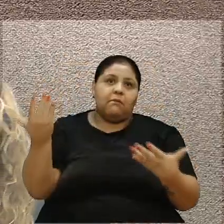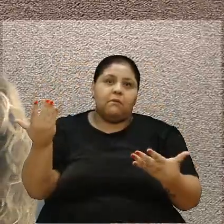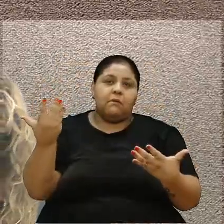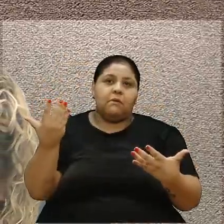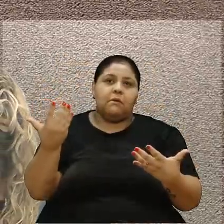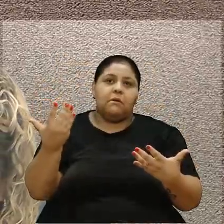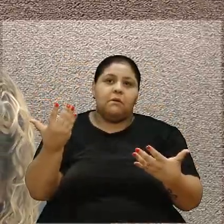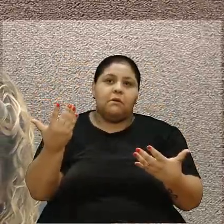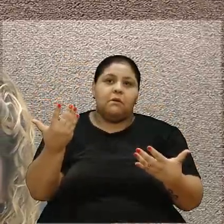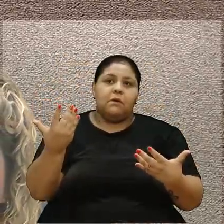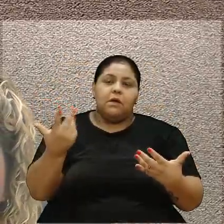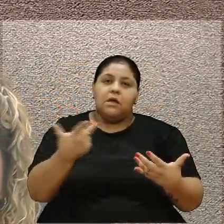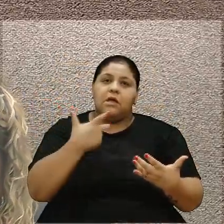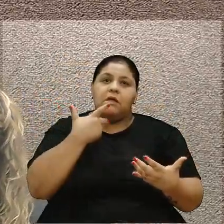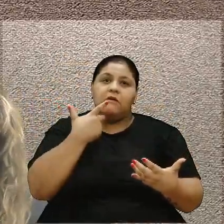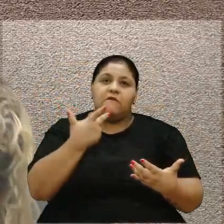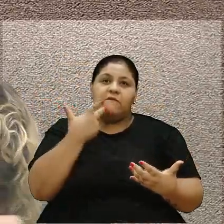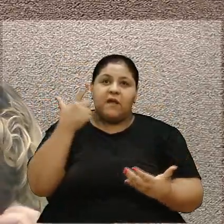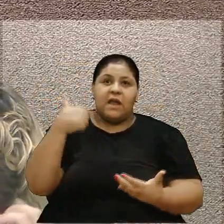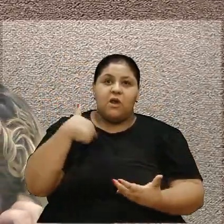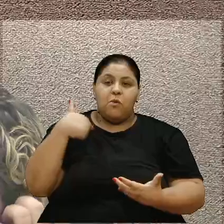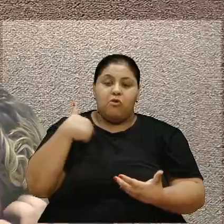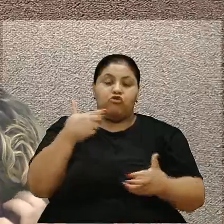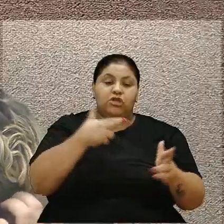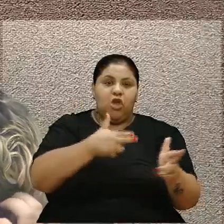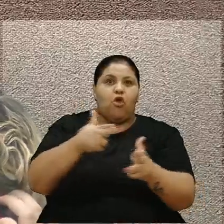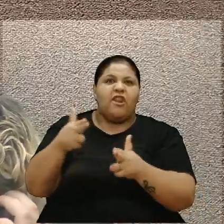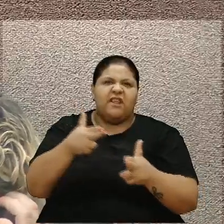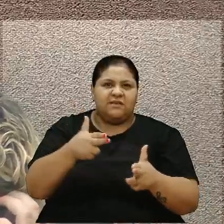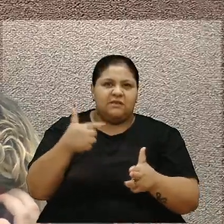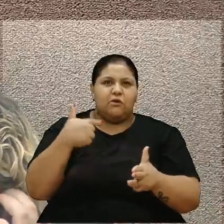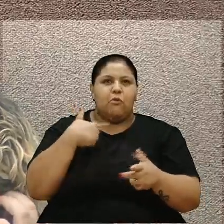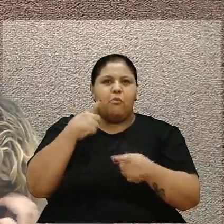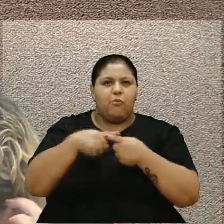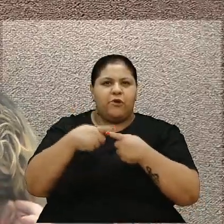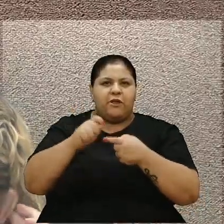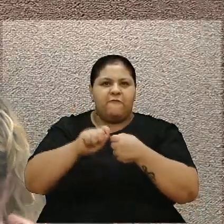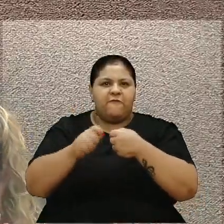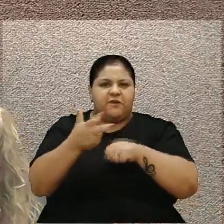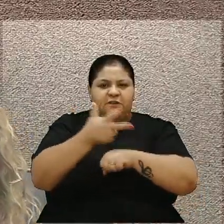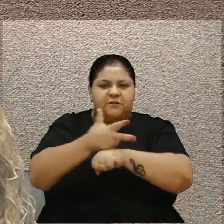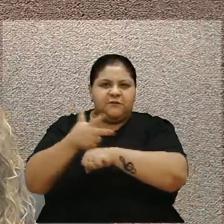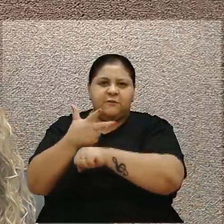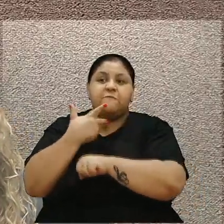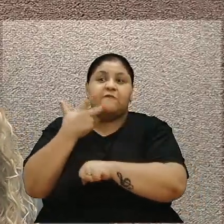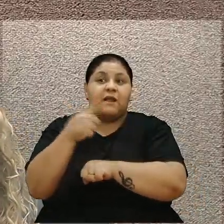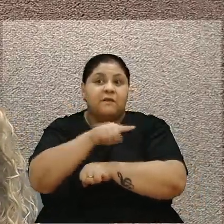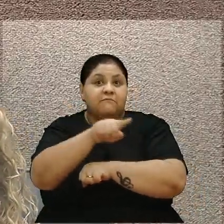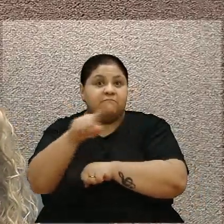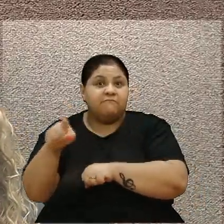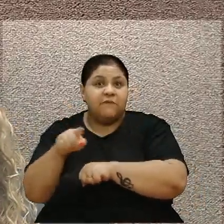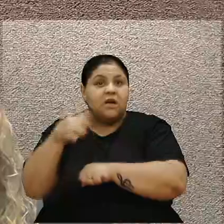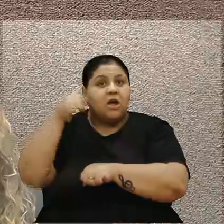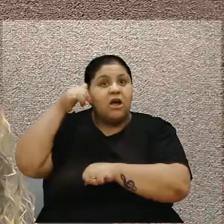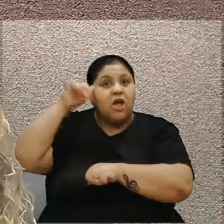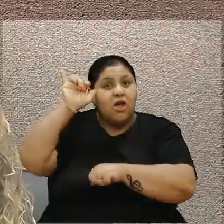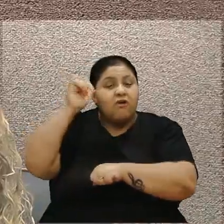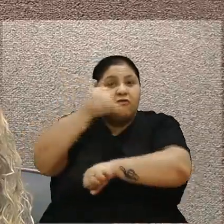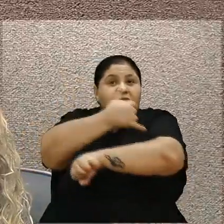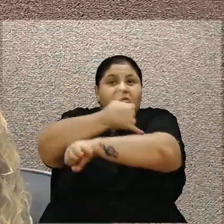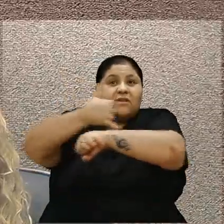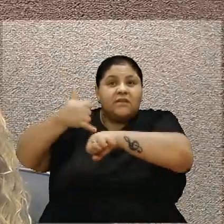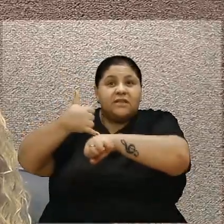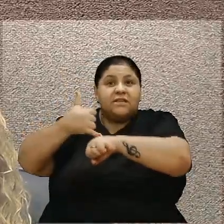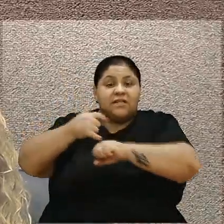eu fiz um vídeo que teve mais de 200 mil visualizações na época, né, onde eu disse para o pessoal, evitem passar